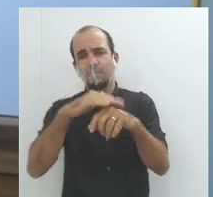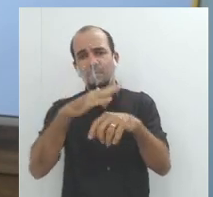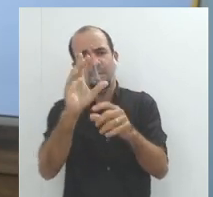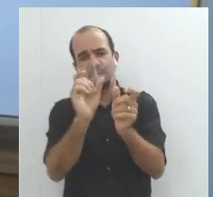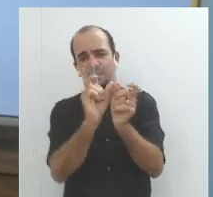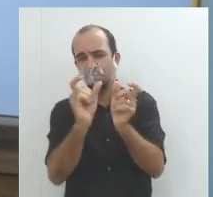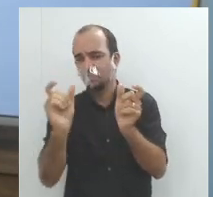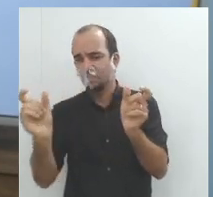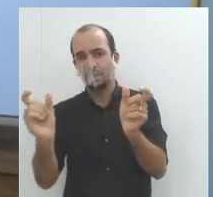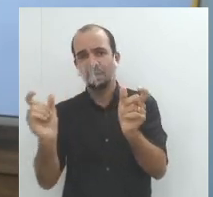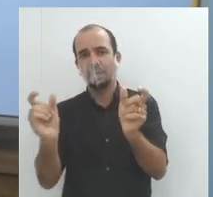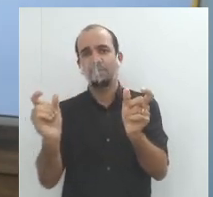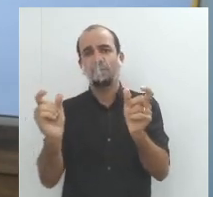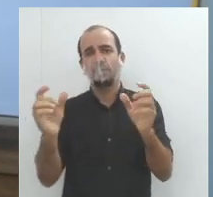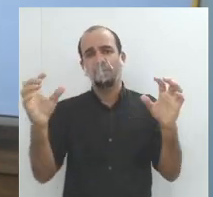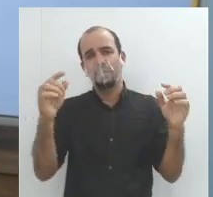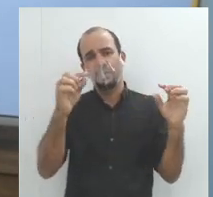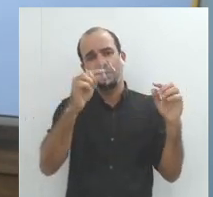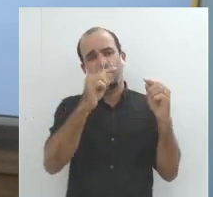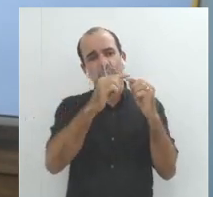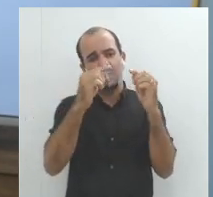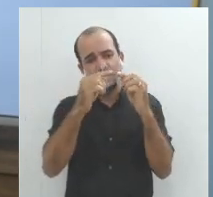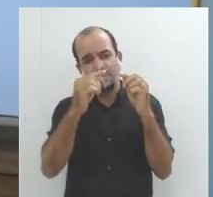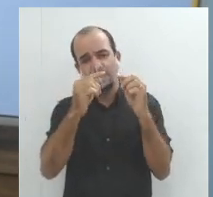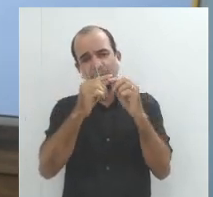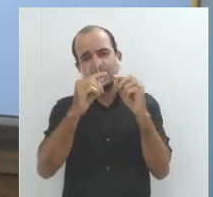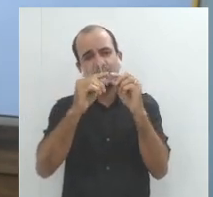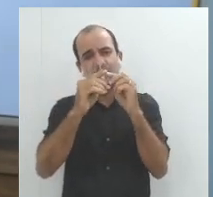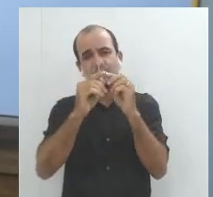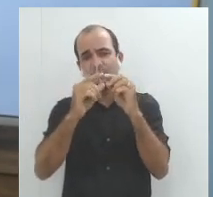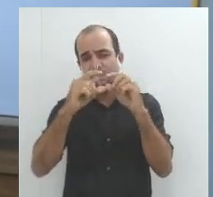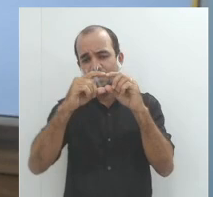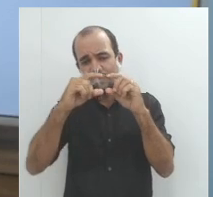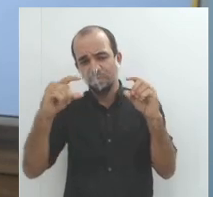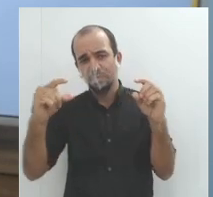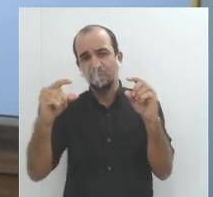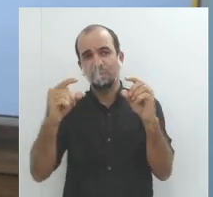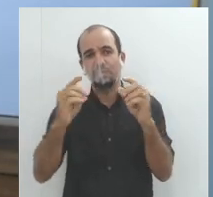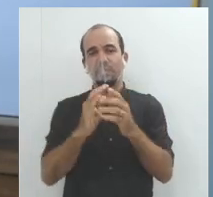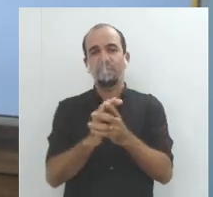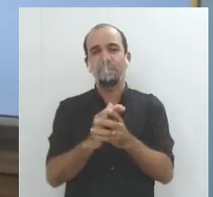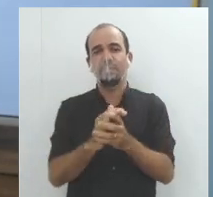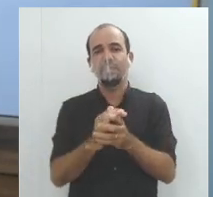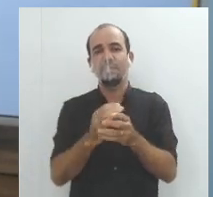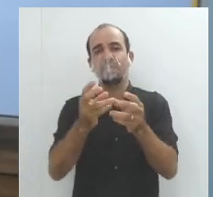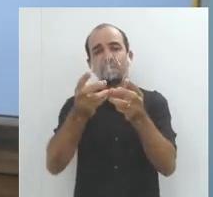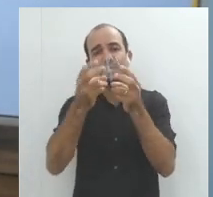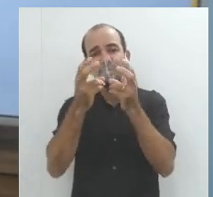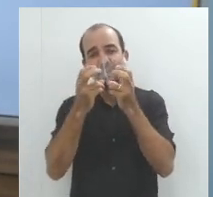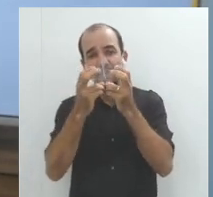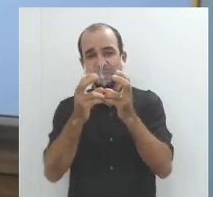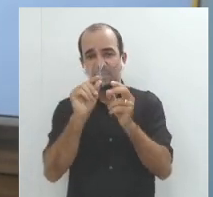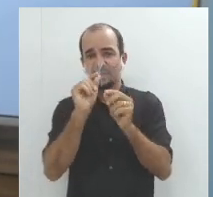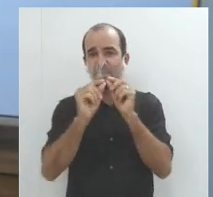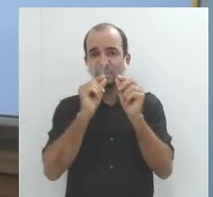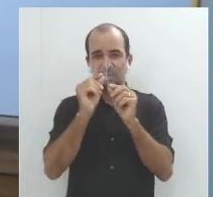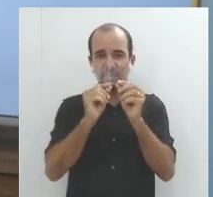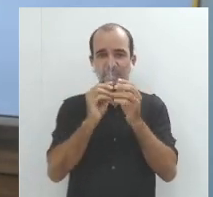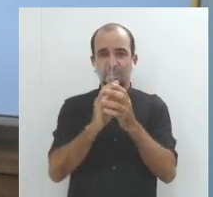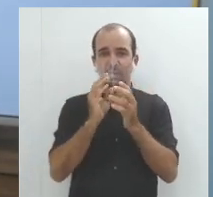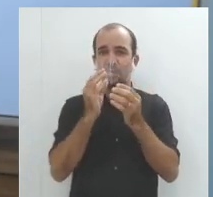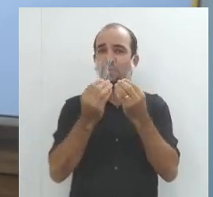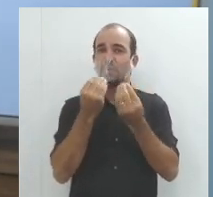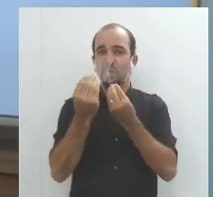fosse uma, tá certo? Como é que eu quero que você perceba isso? Faça o seguinte: troque